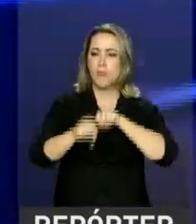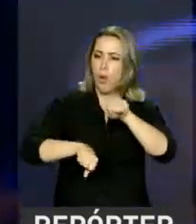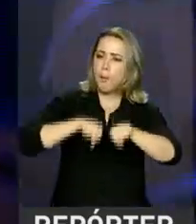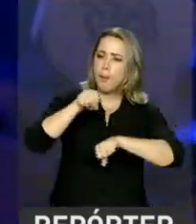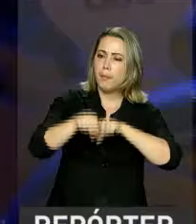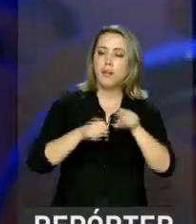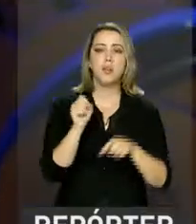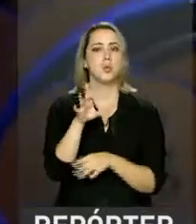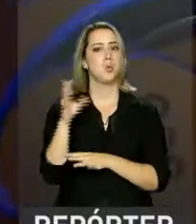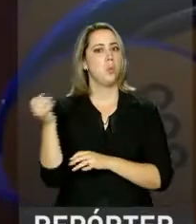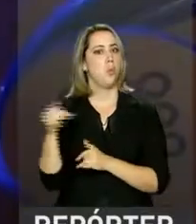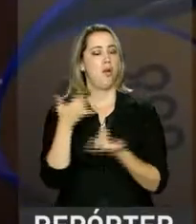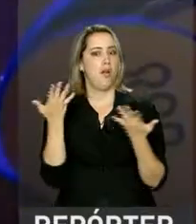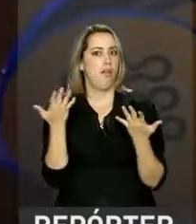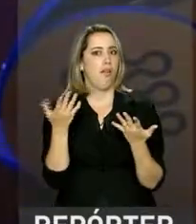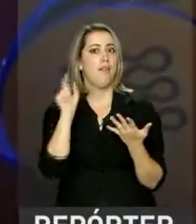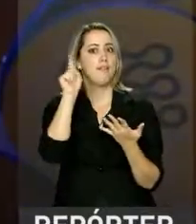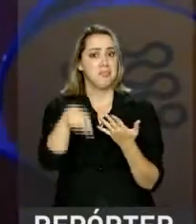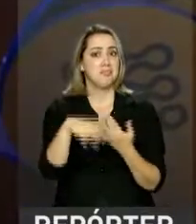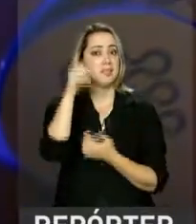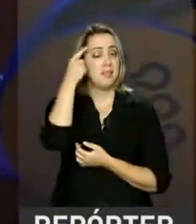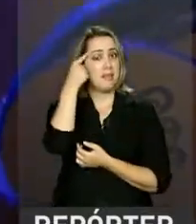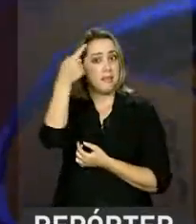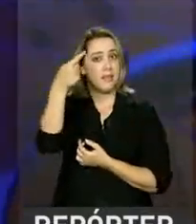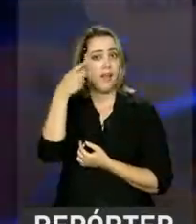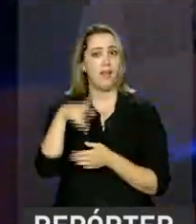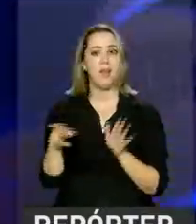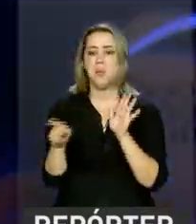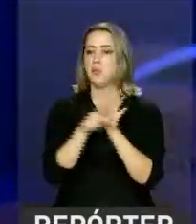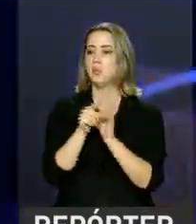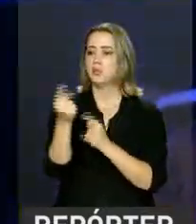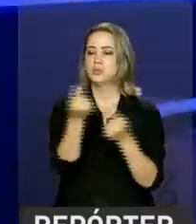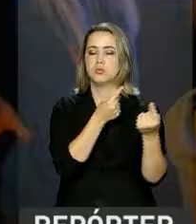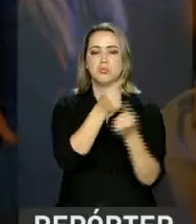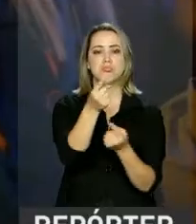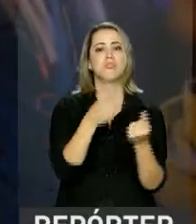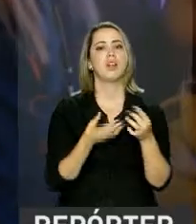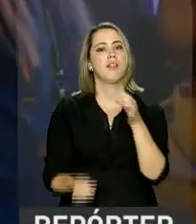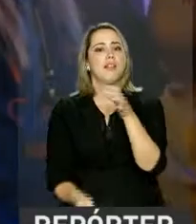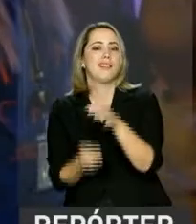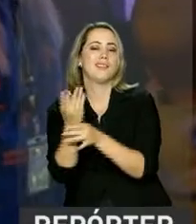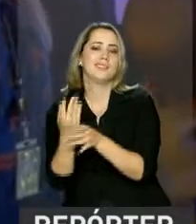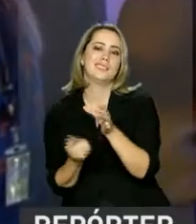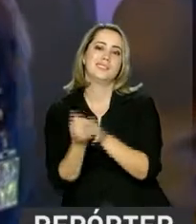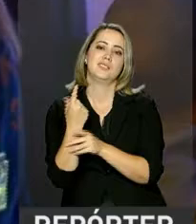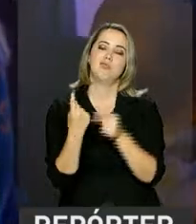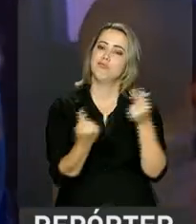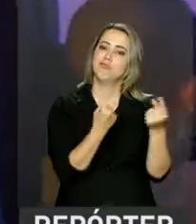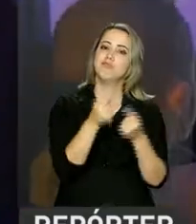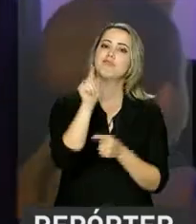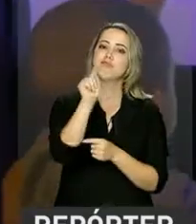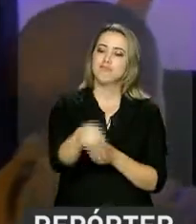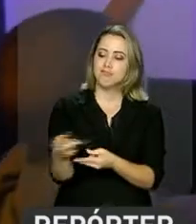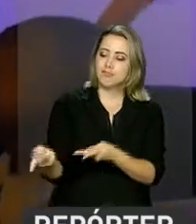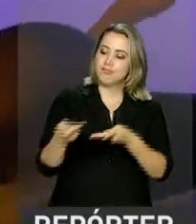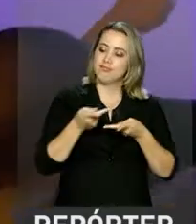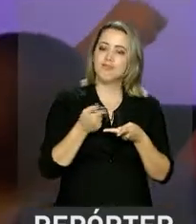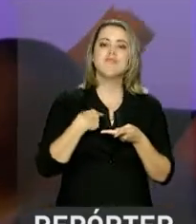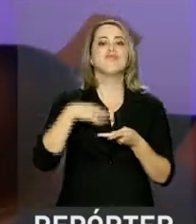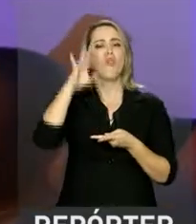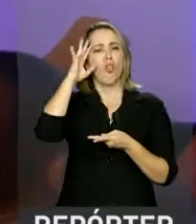Não é mágica. São ideias vindas de pessoas comuns que resolveram inovar. A exposição Inovanças é um convite ao mundo